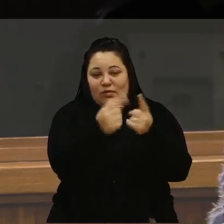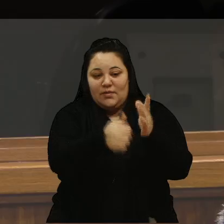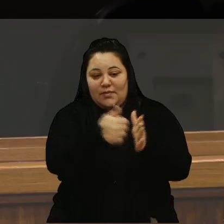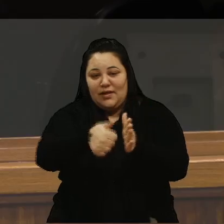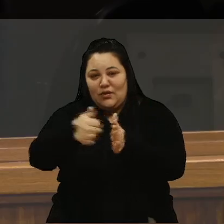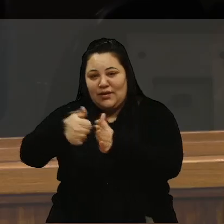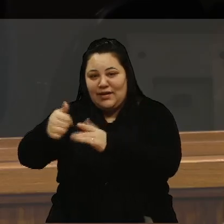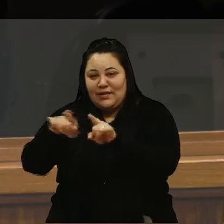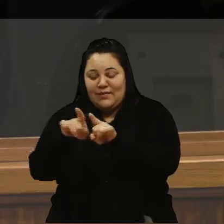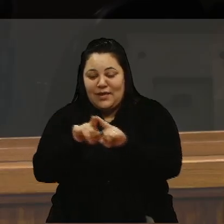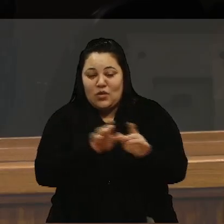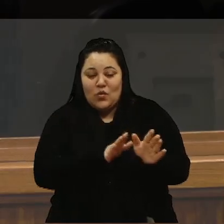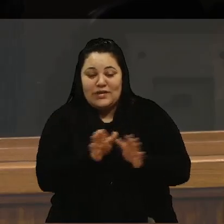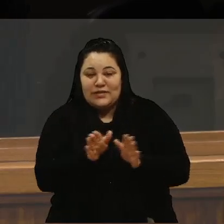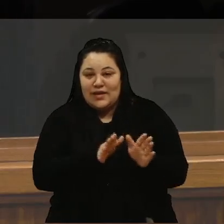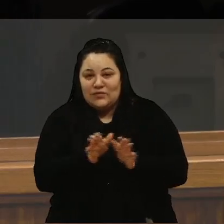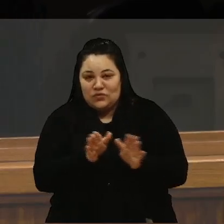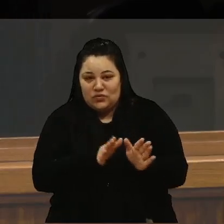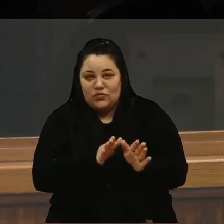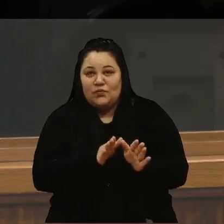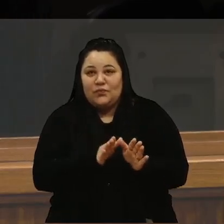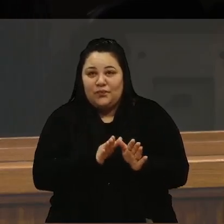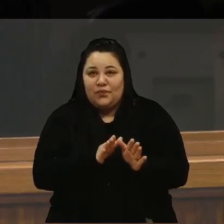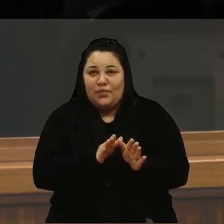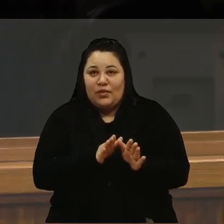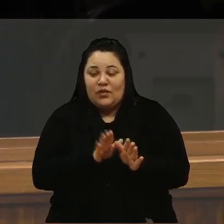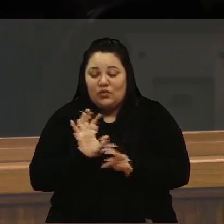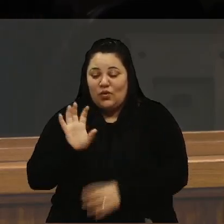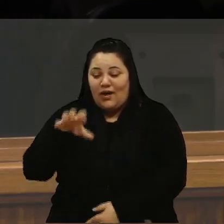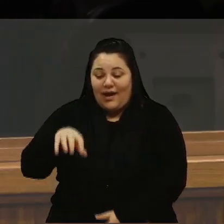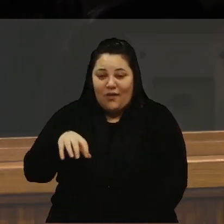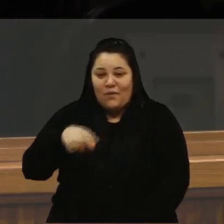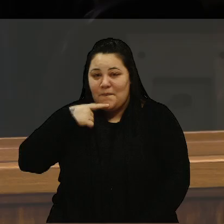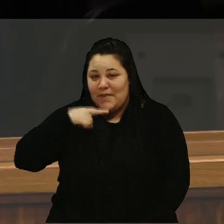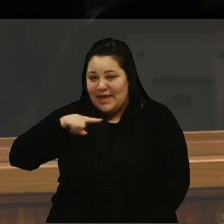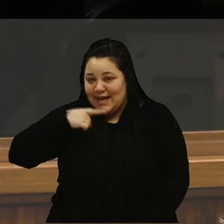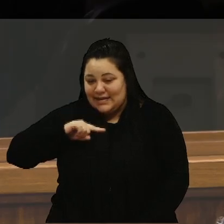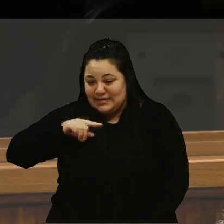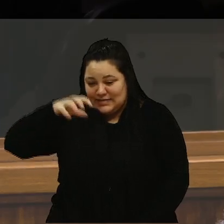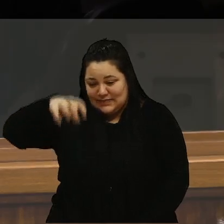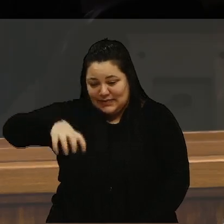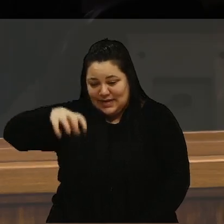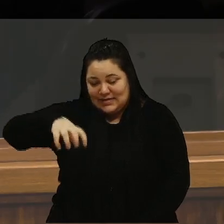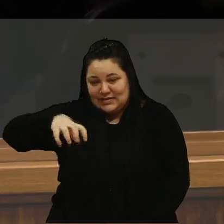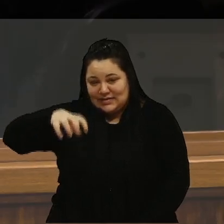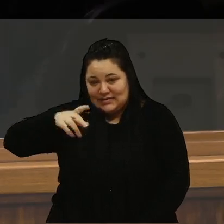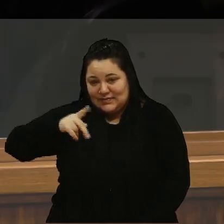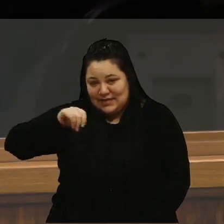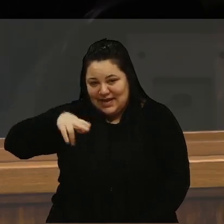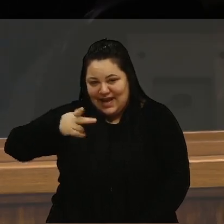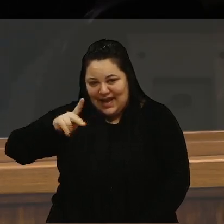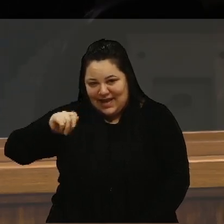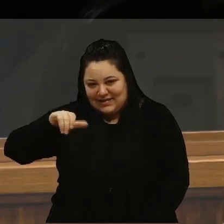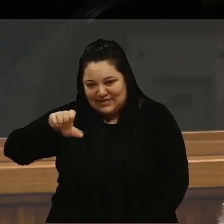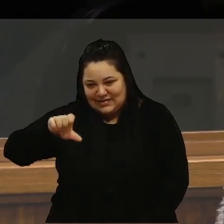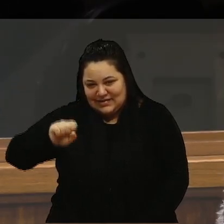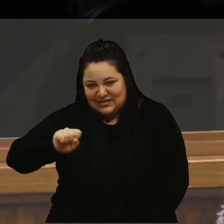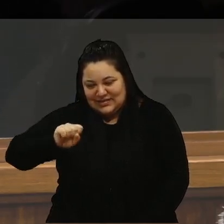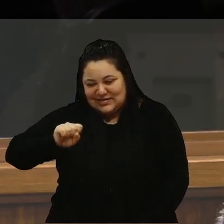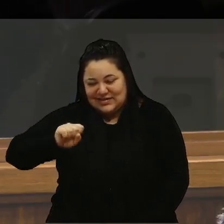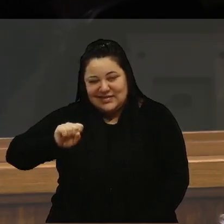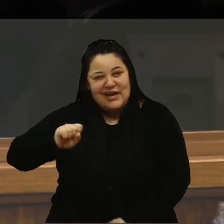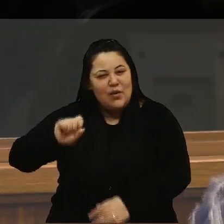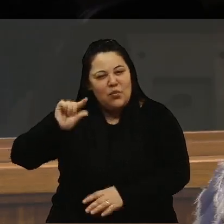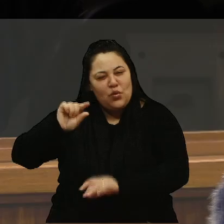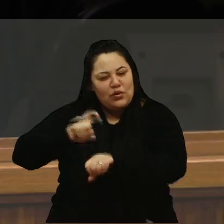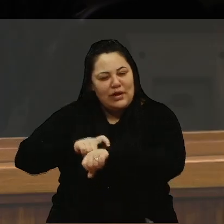naquele acesso ali do Parque dos Pinhais. Há menos de 2 anos já aconteceu uma morte também de